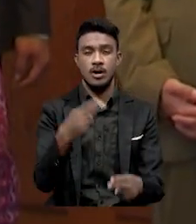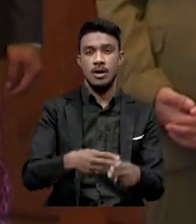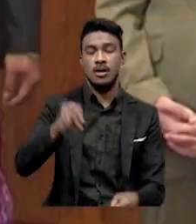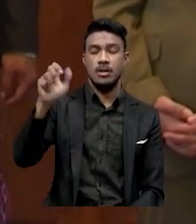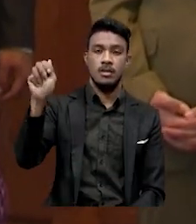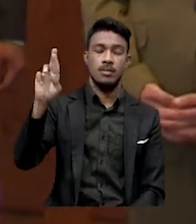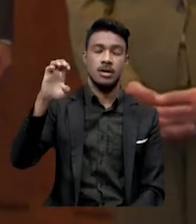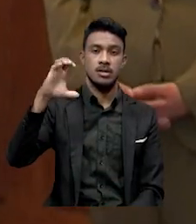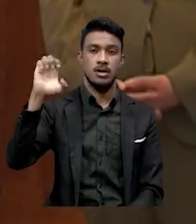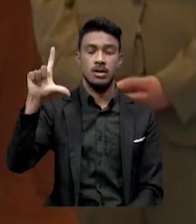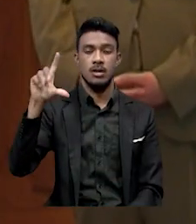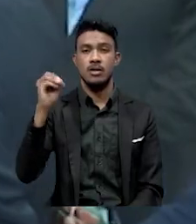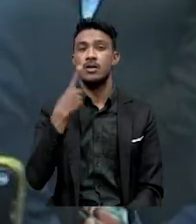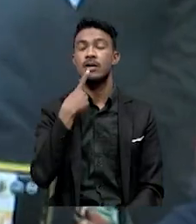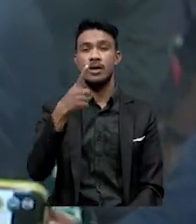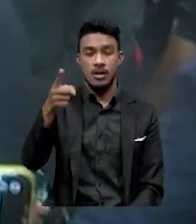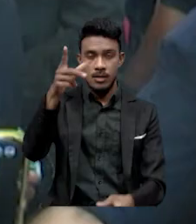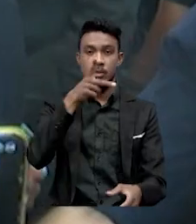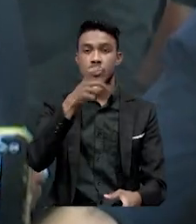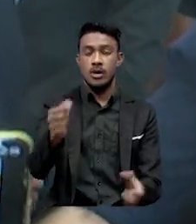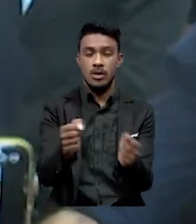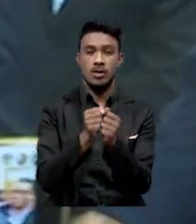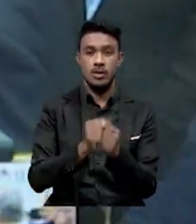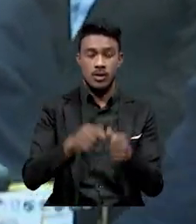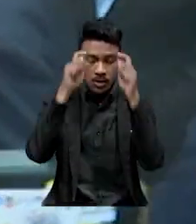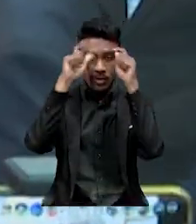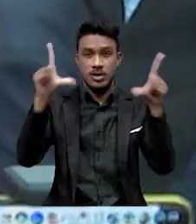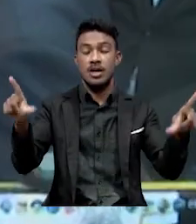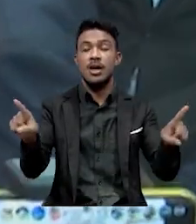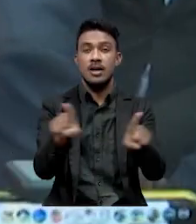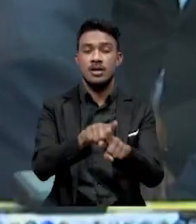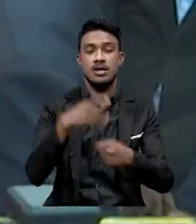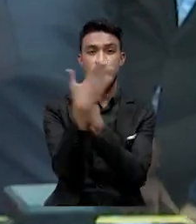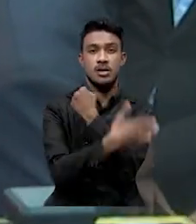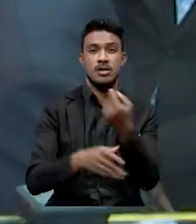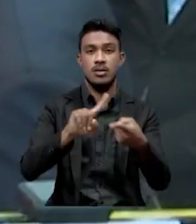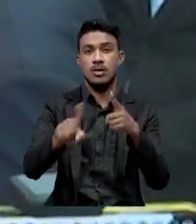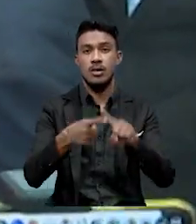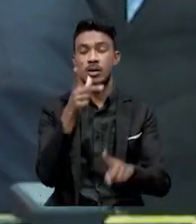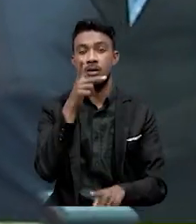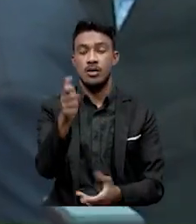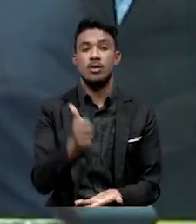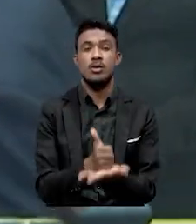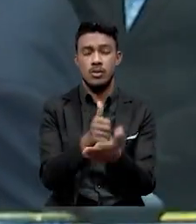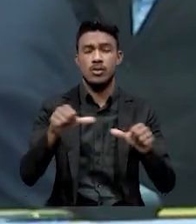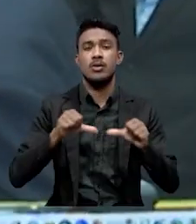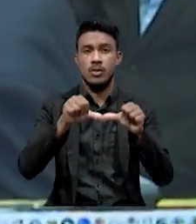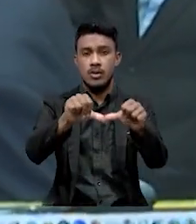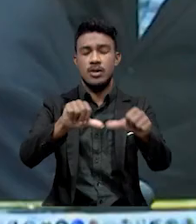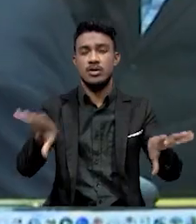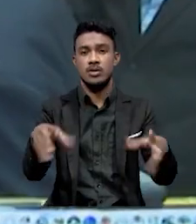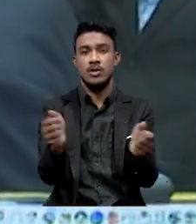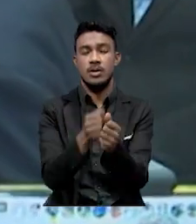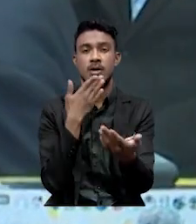de Sousa Atetem, Portugal e Timor-Leste no dar nação amigo, no é Portugal se continua a meter em cooperação e a